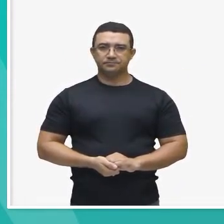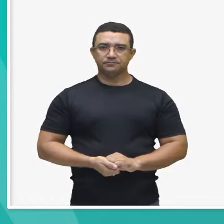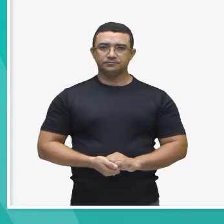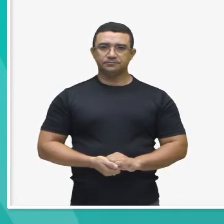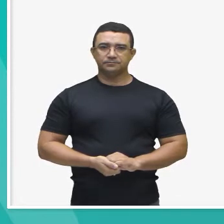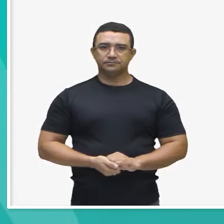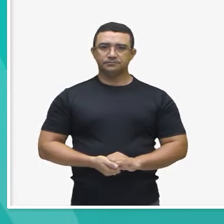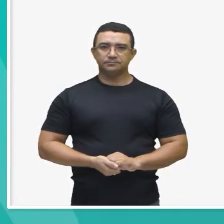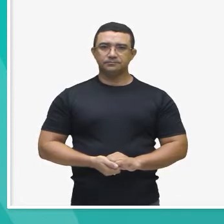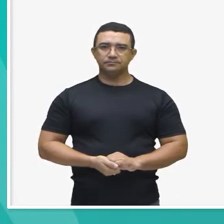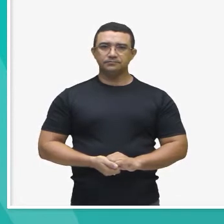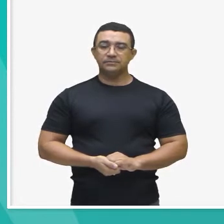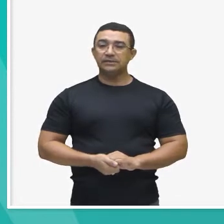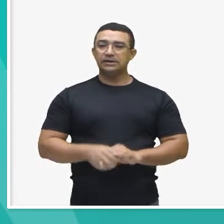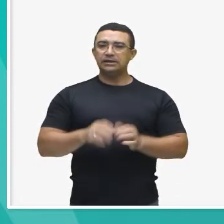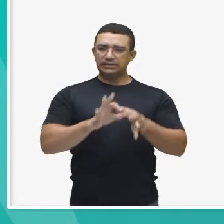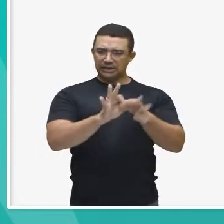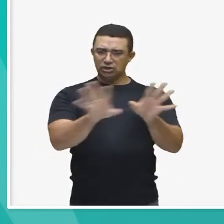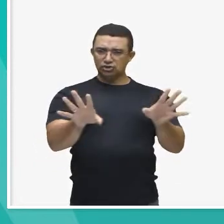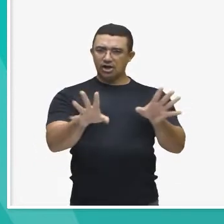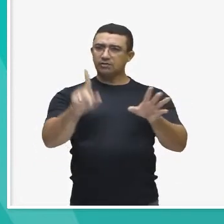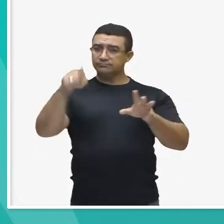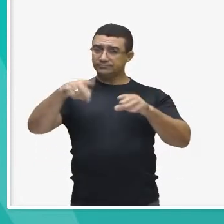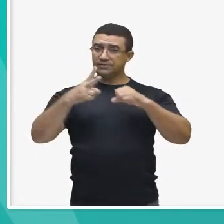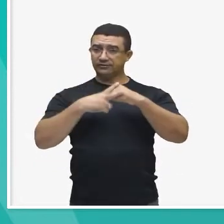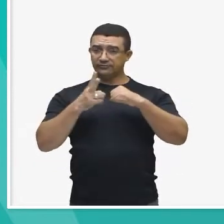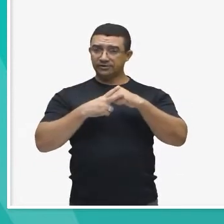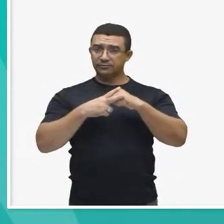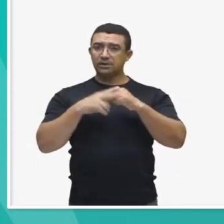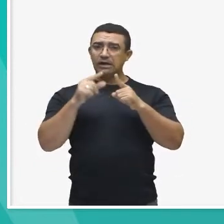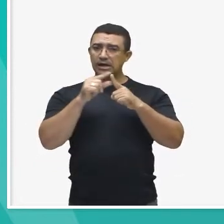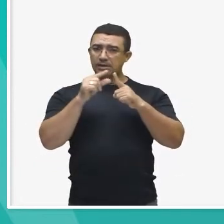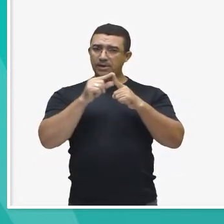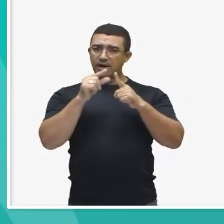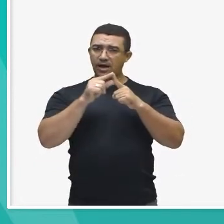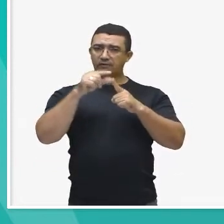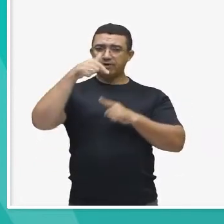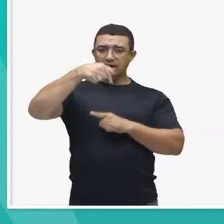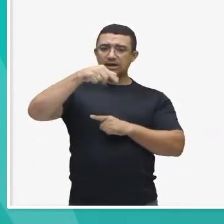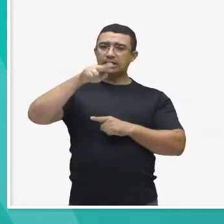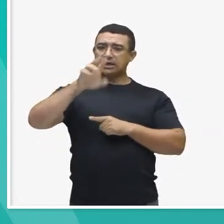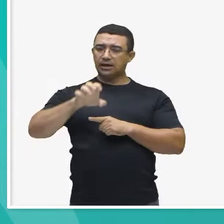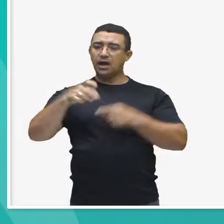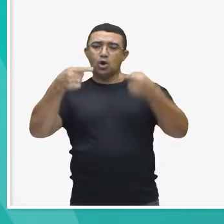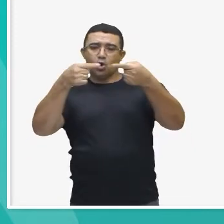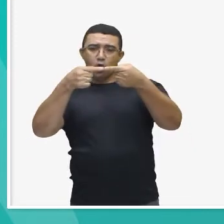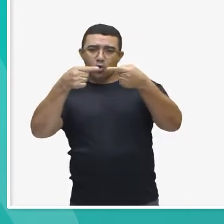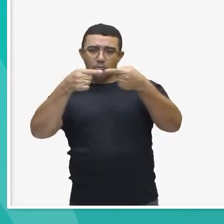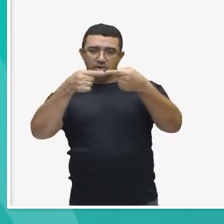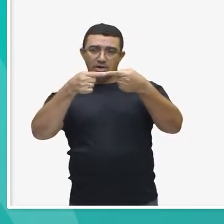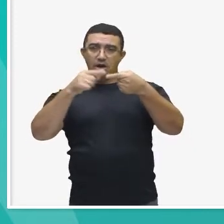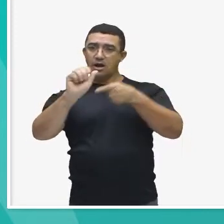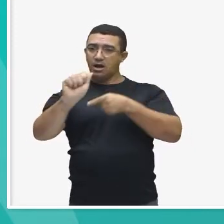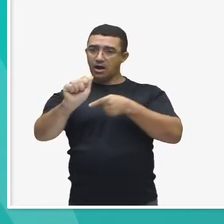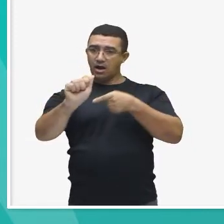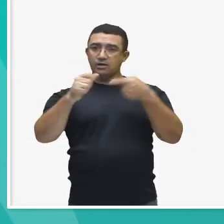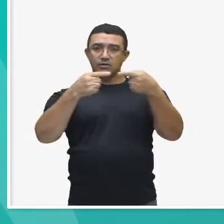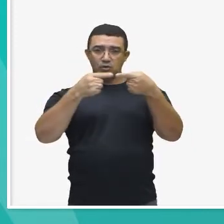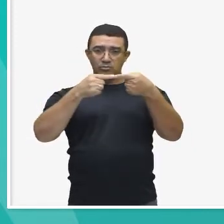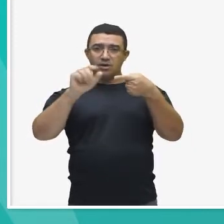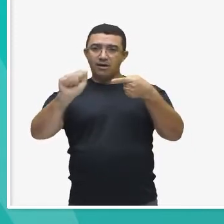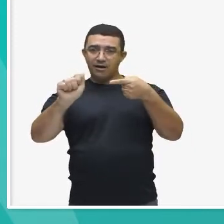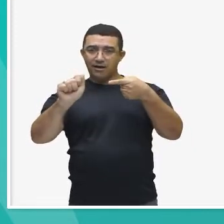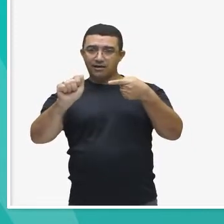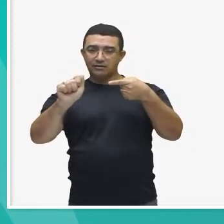átono e o verbo. Então, essa palavrinha aí, essa conjunção vai atrair o a, o pronome,